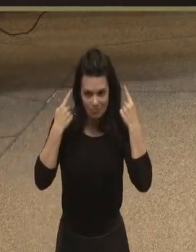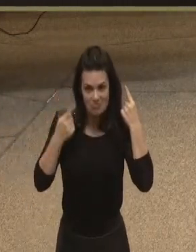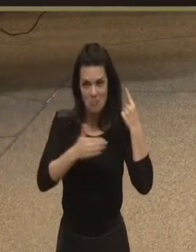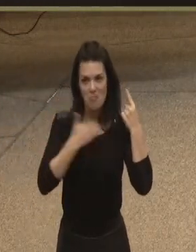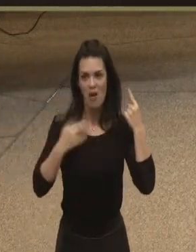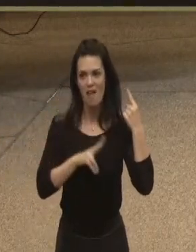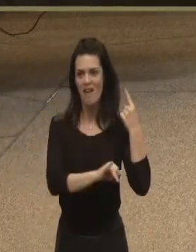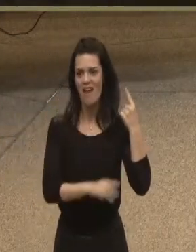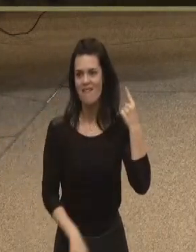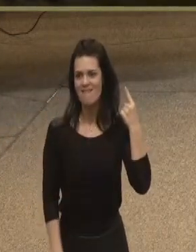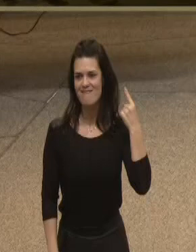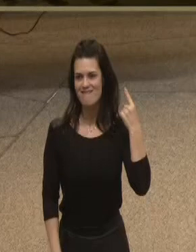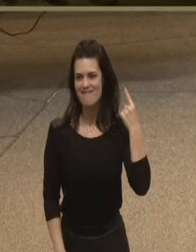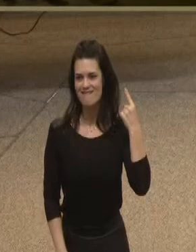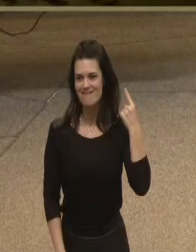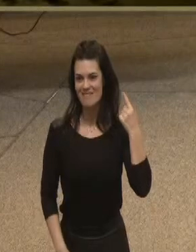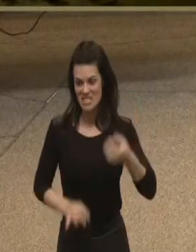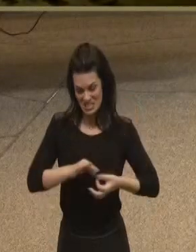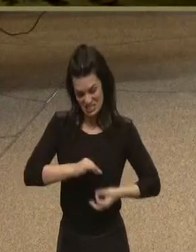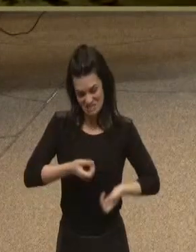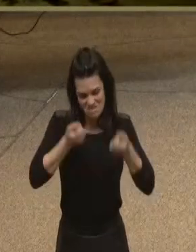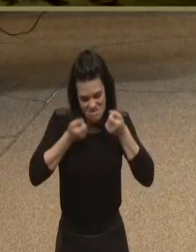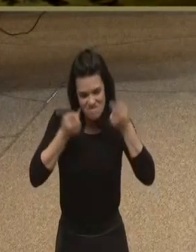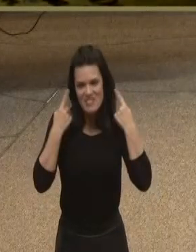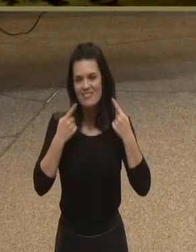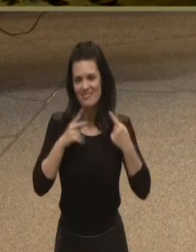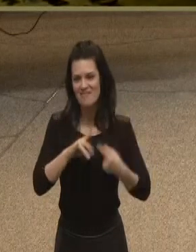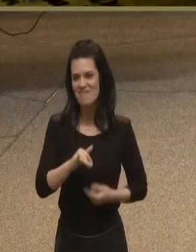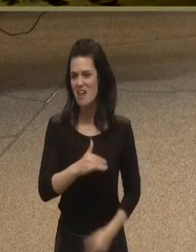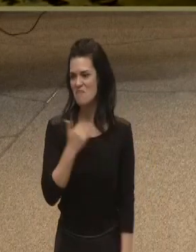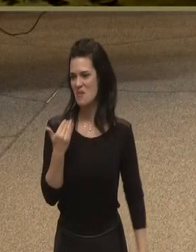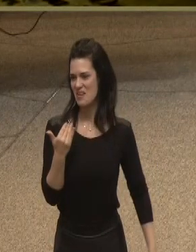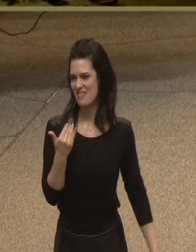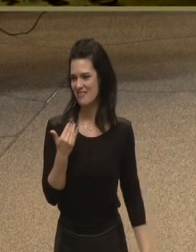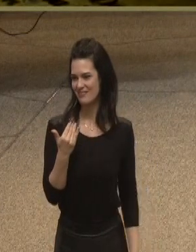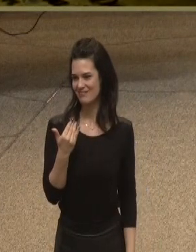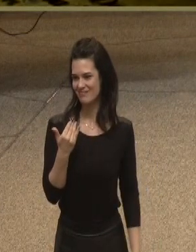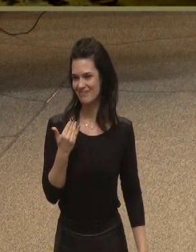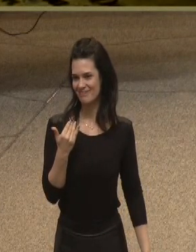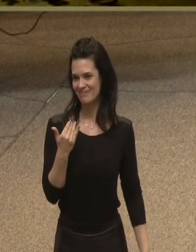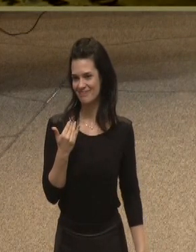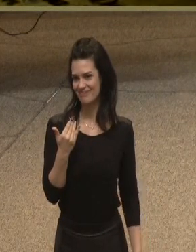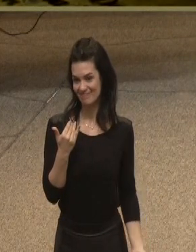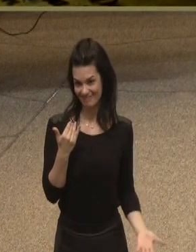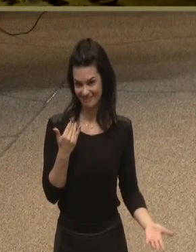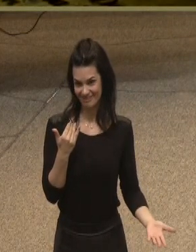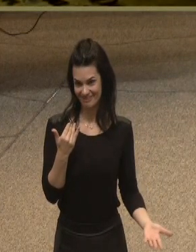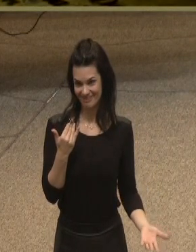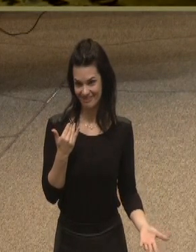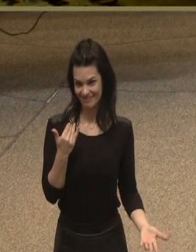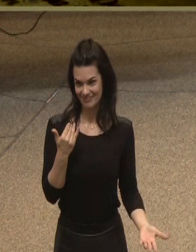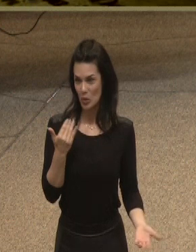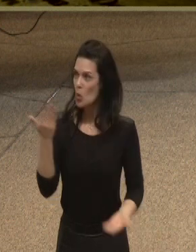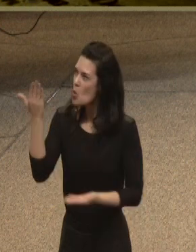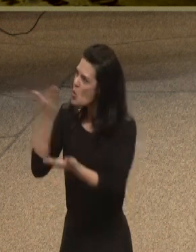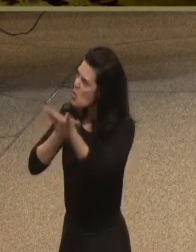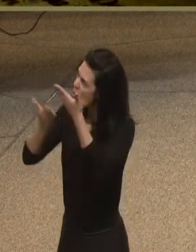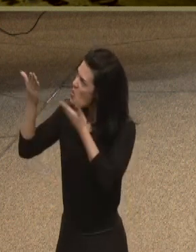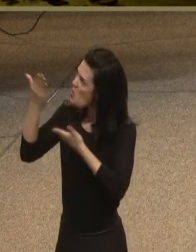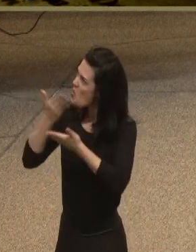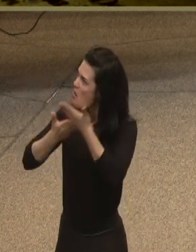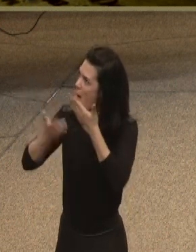em si mesmo para ser salvo, e a carnalidade, que é ter um relacionamento com Deus baseado apenas nessa